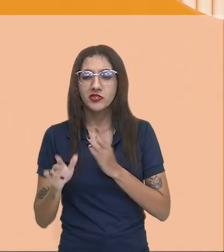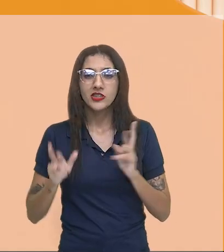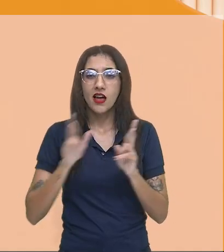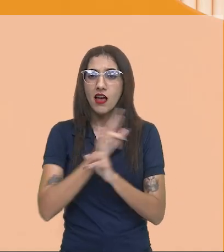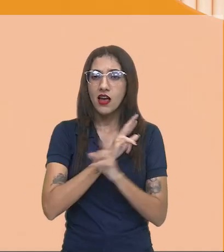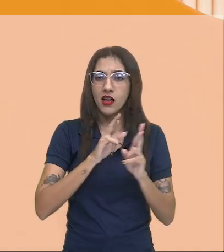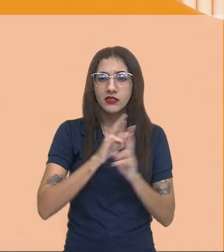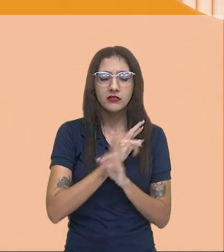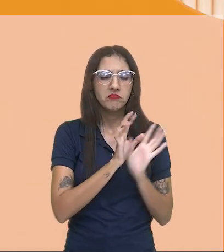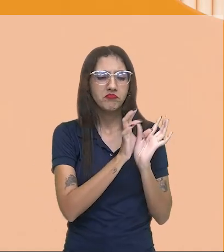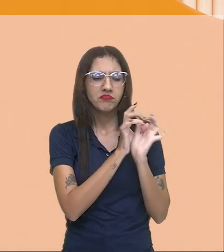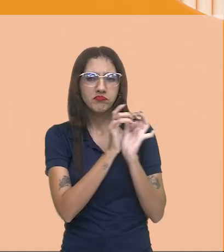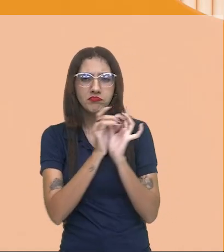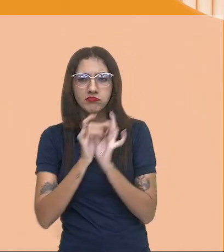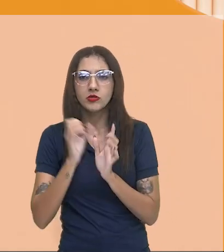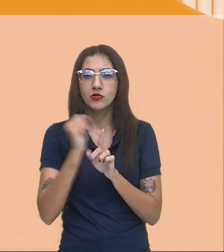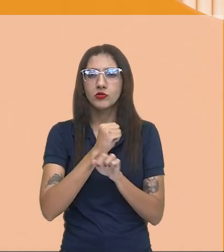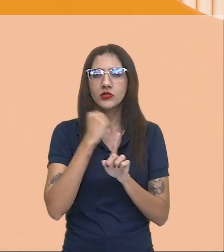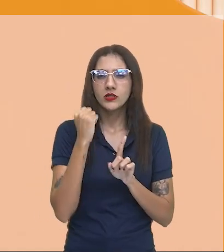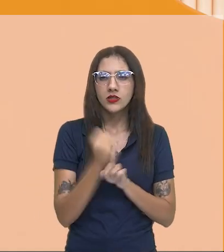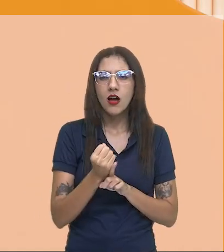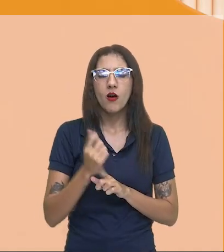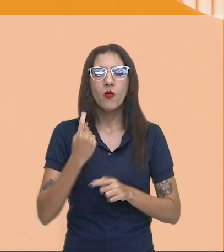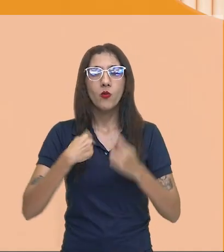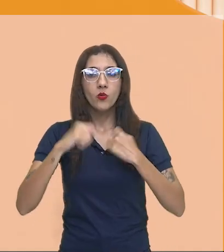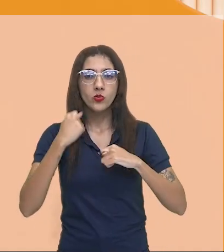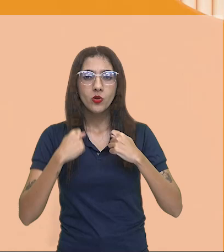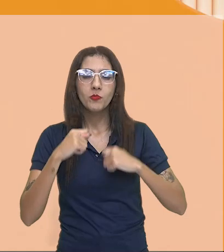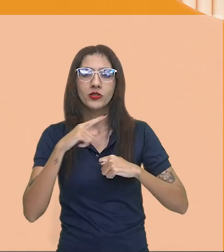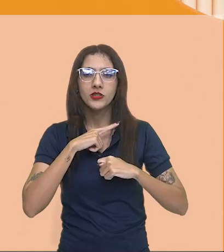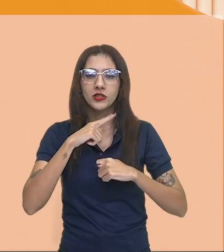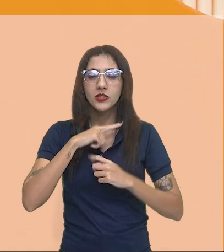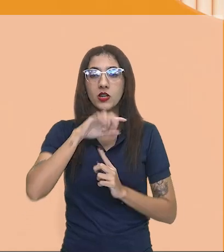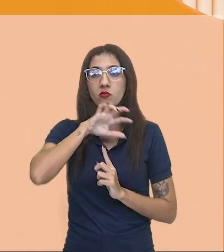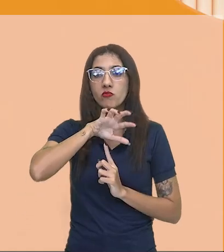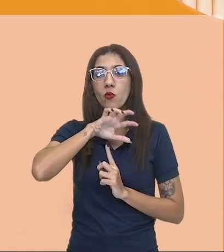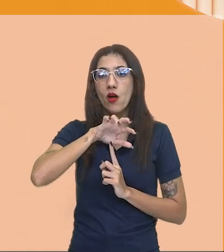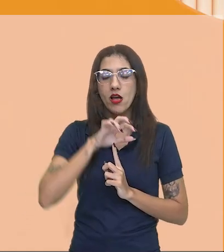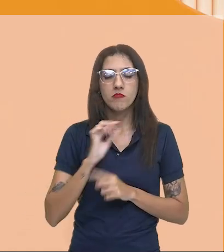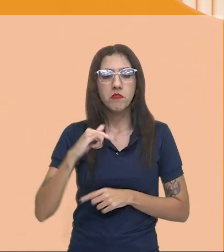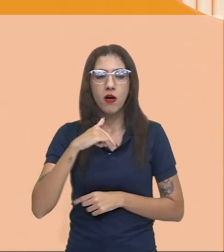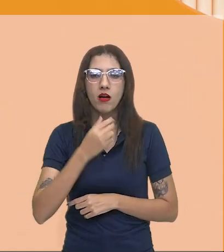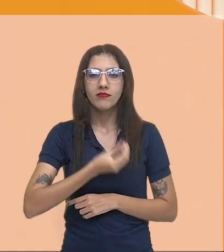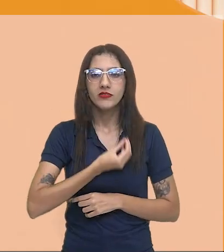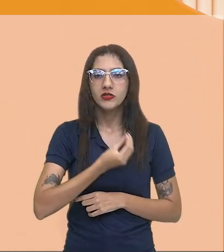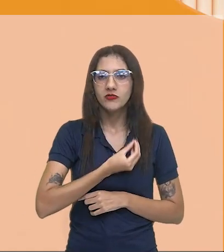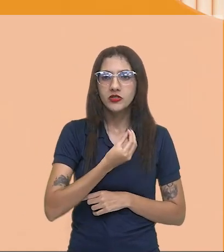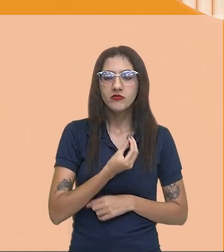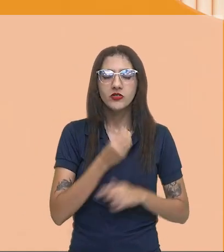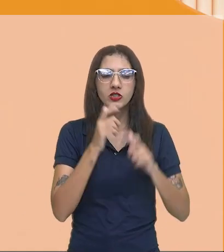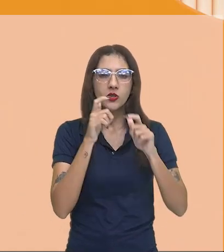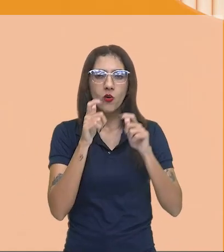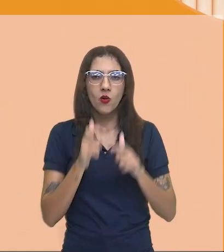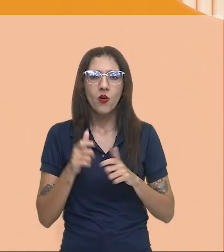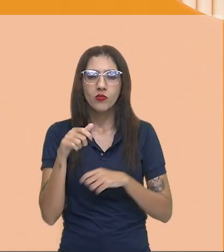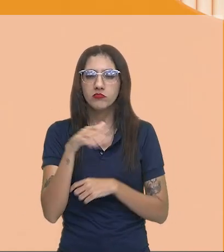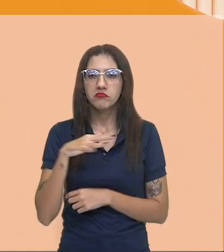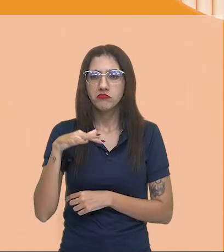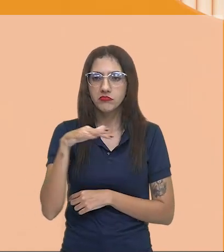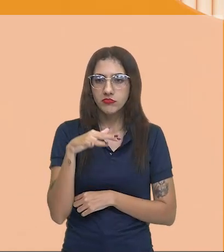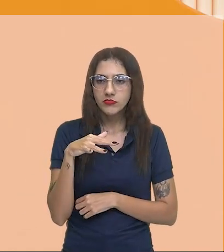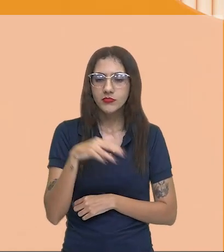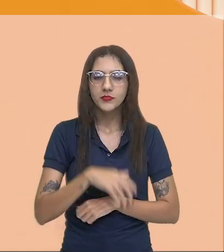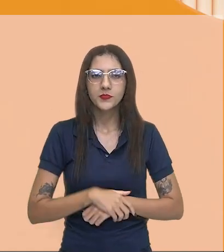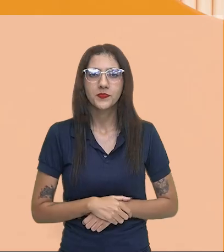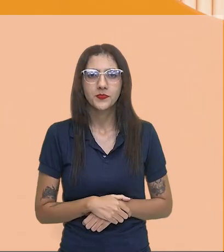uma cadeia econômica que influencia o modo de ser, o modo de estar na sociedade.